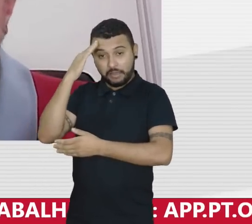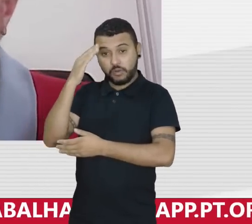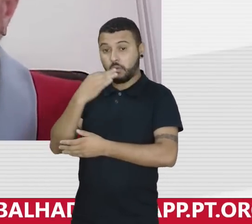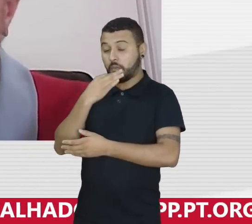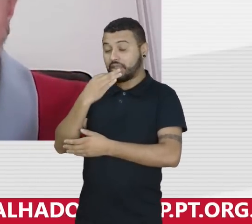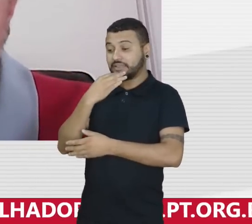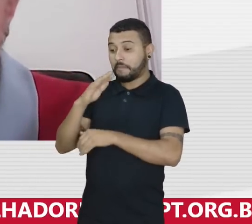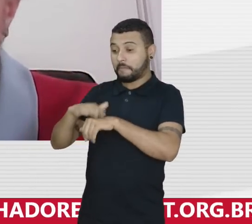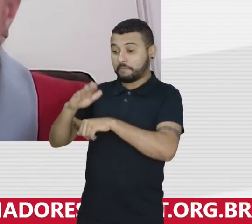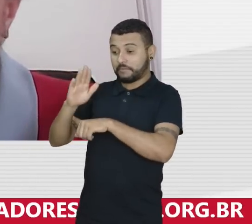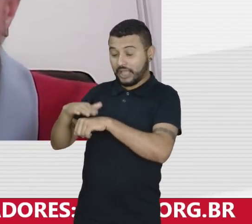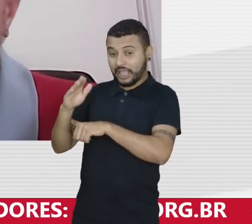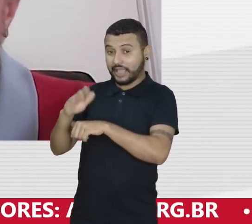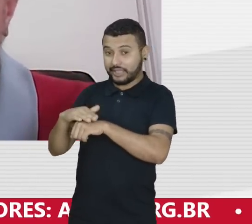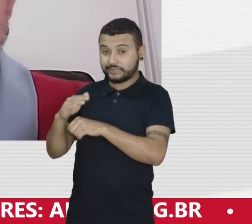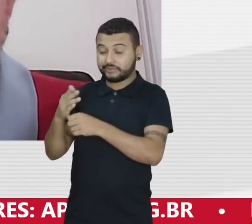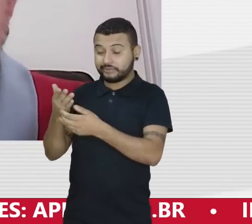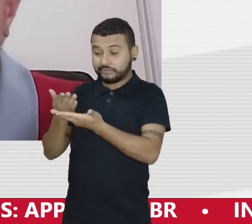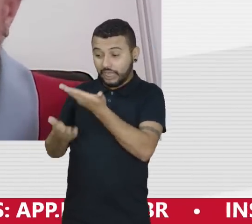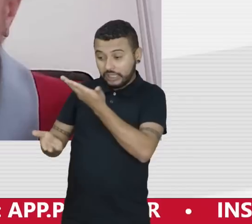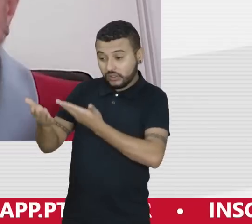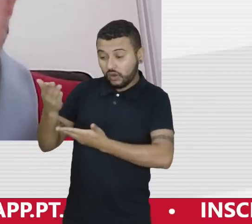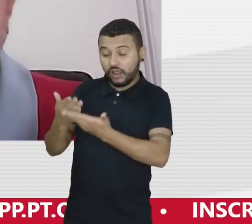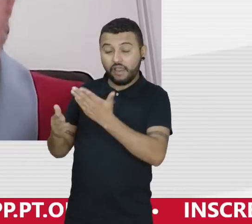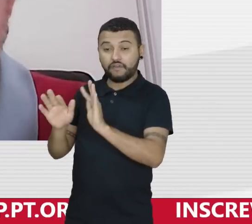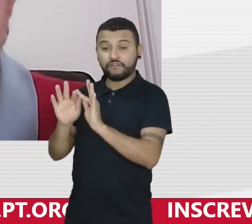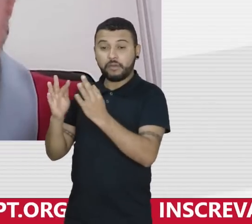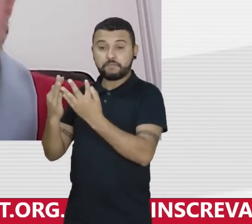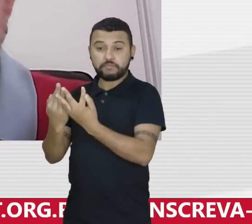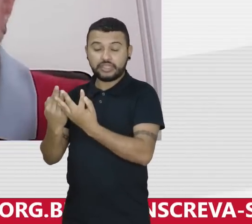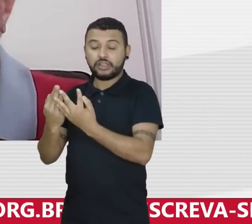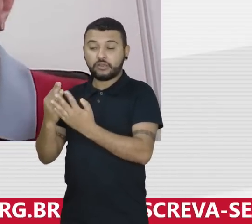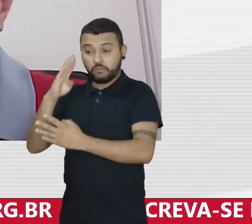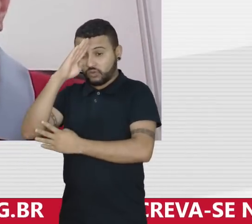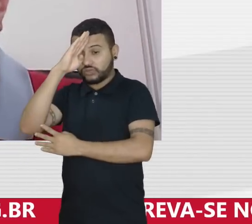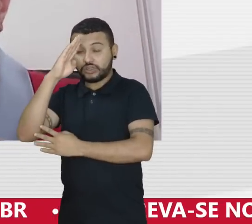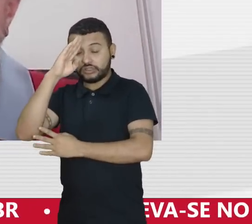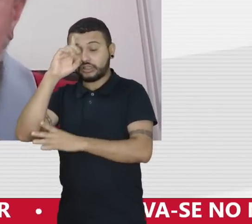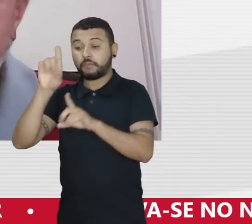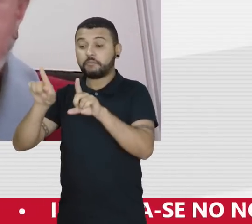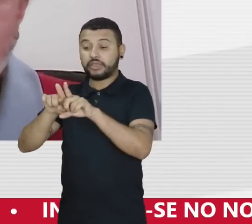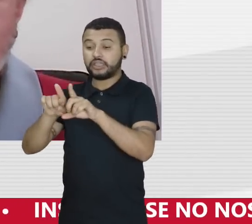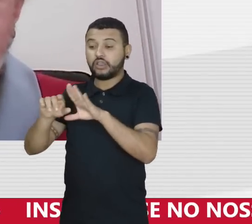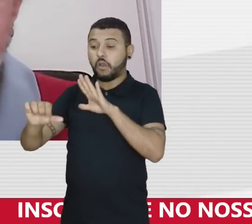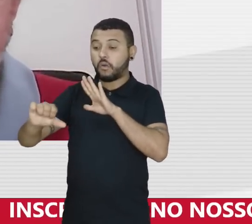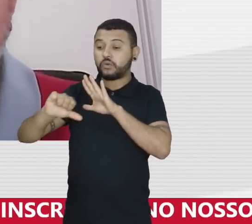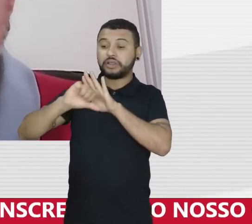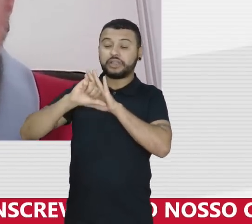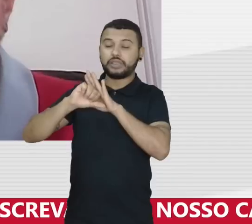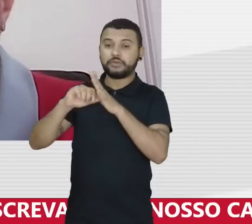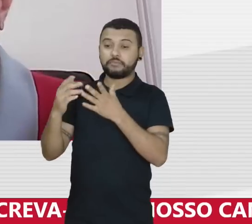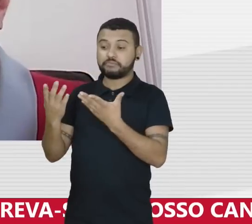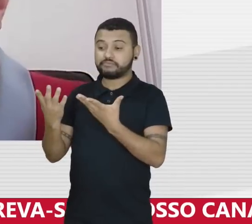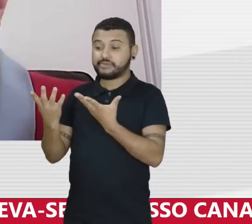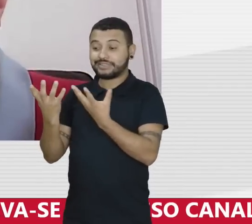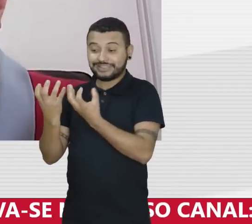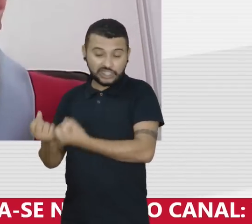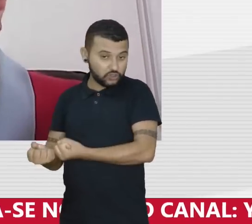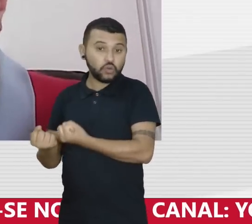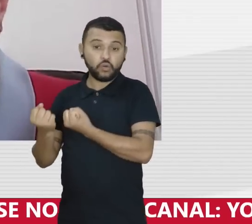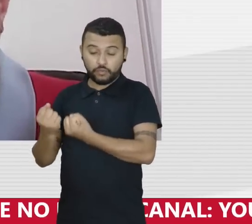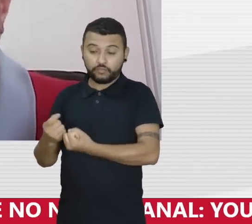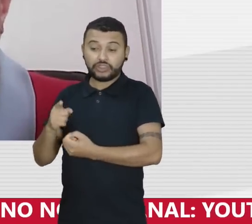conhece, talvez, as relações da família Bolsonaro com o crime organizado. E não só se associou a ele, como hoje é